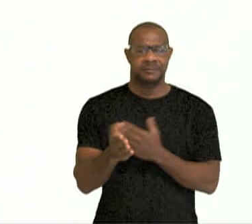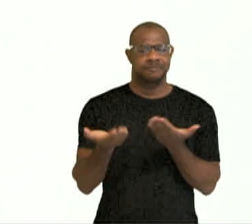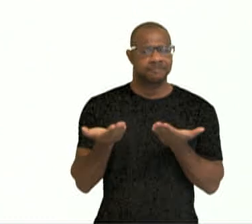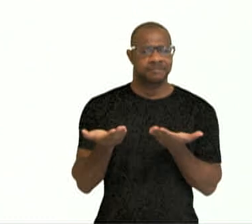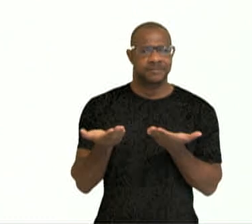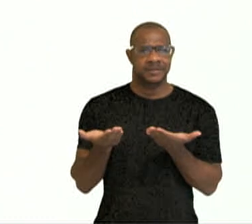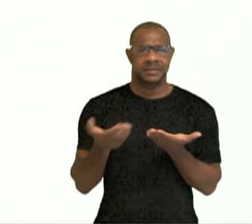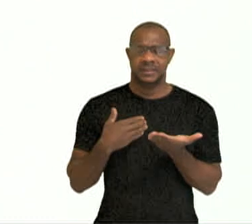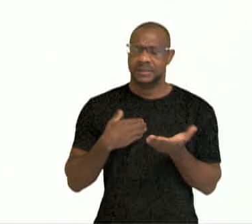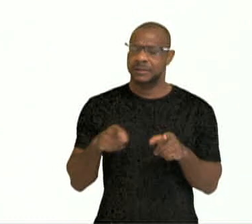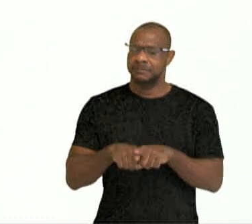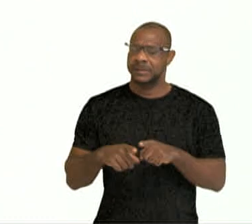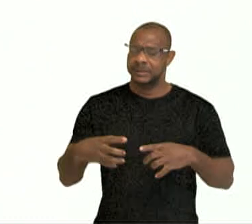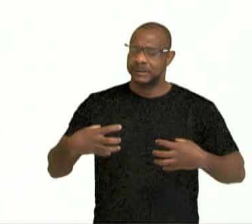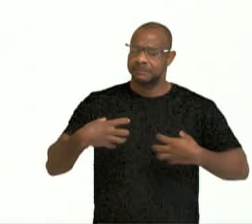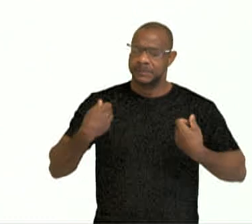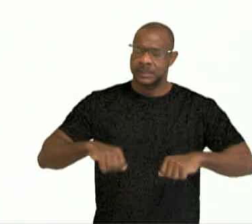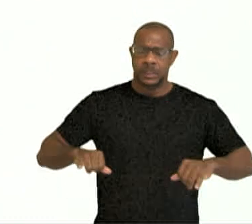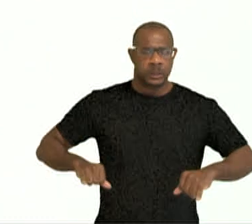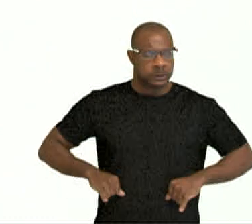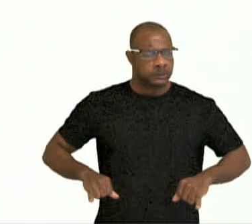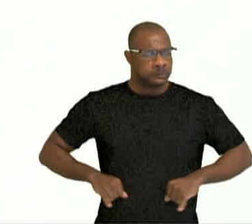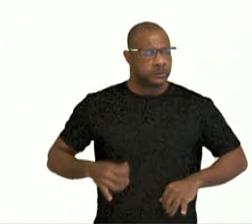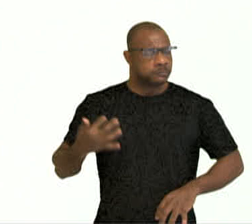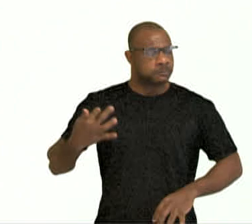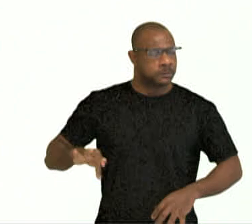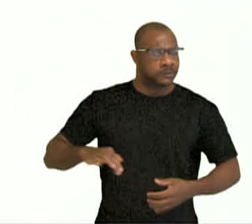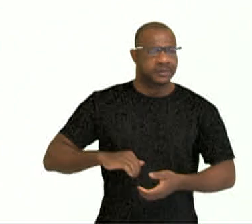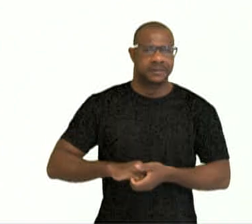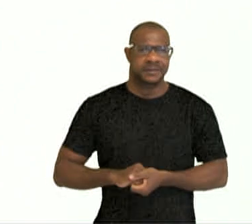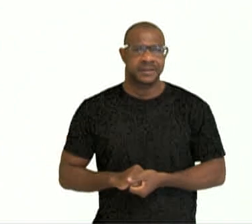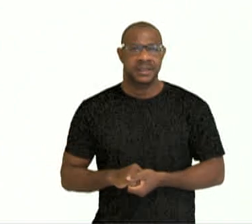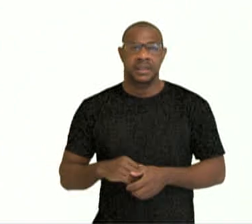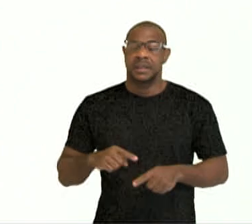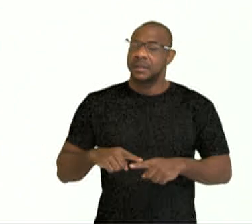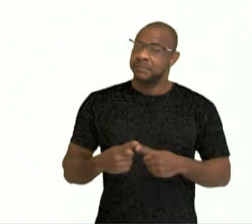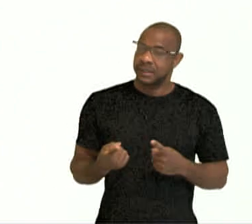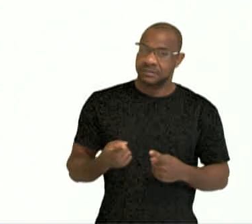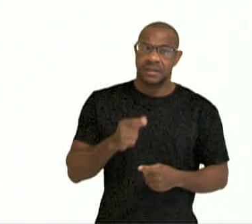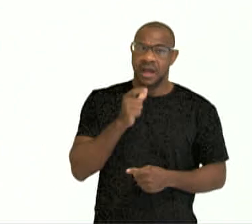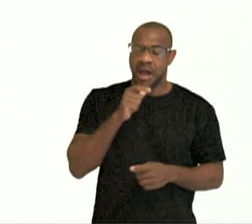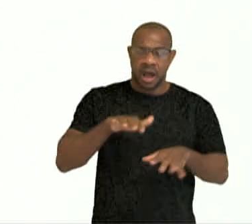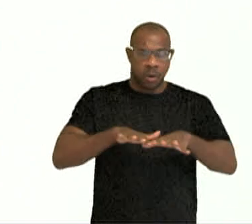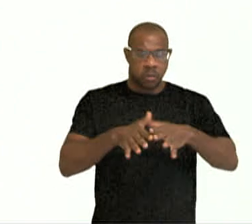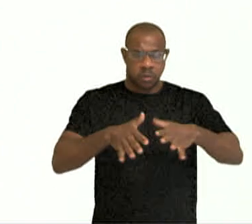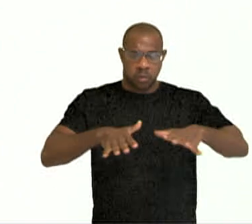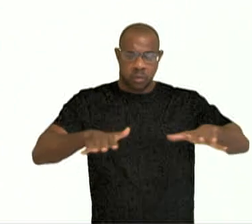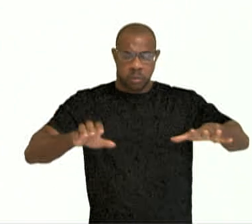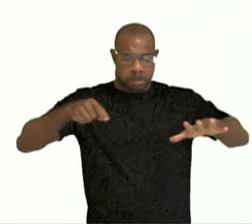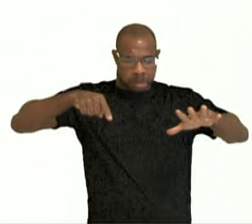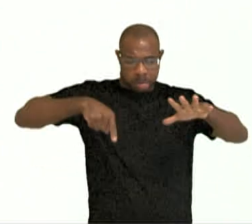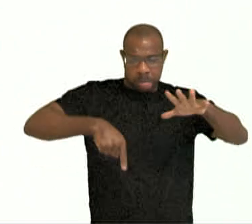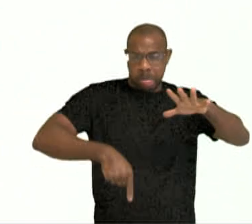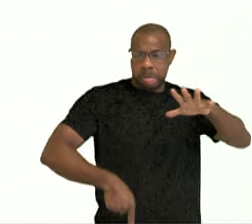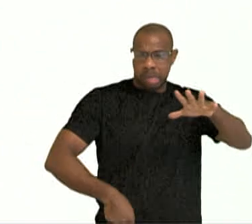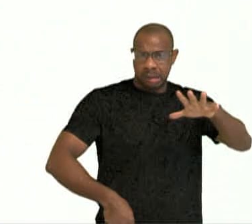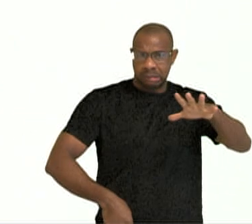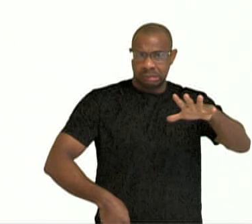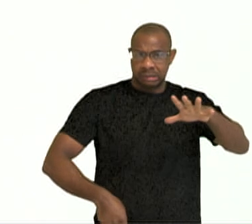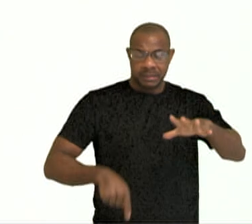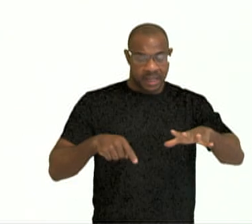passar além da dor. Deus ao mar o perigo e o abismo deu, mas nele é que espelhou o